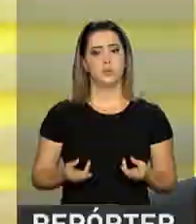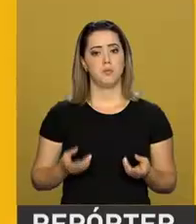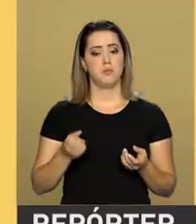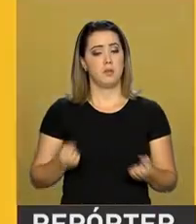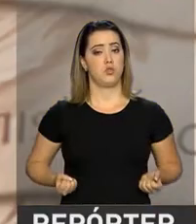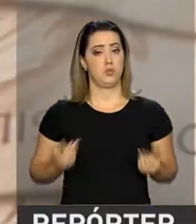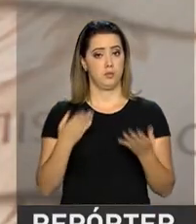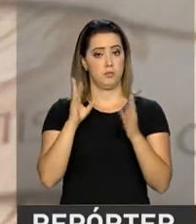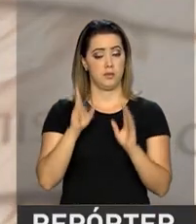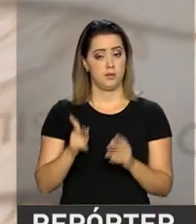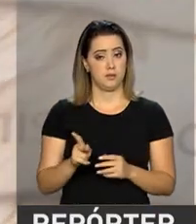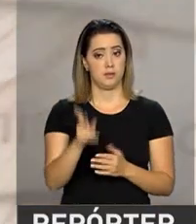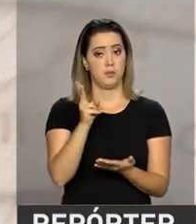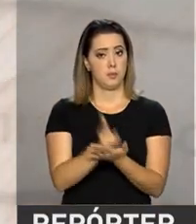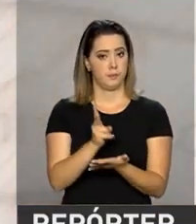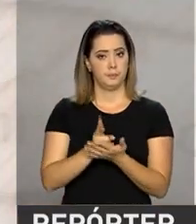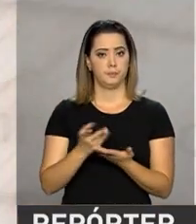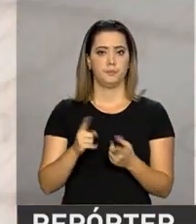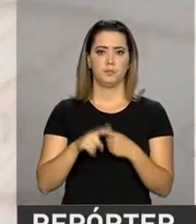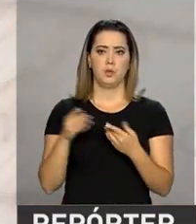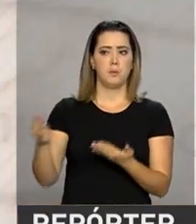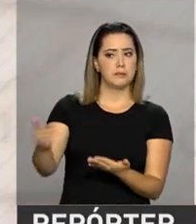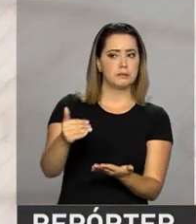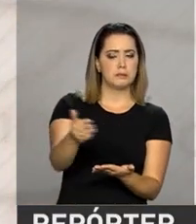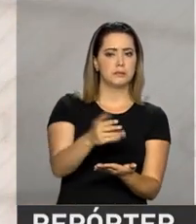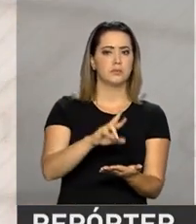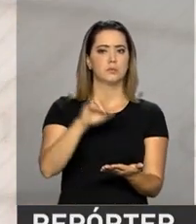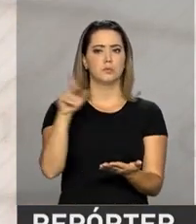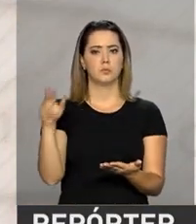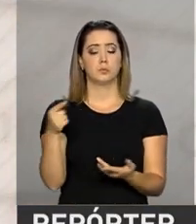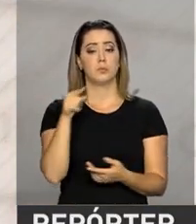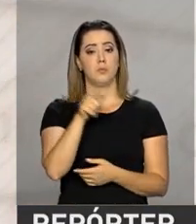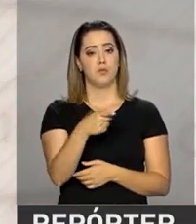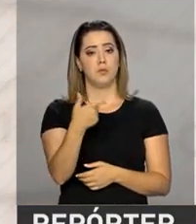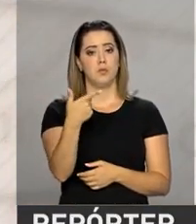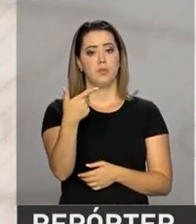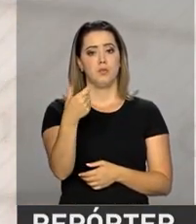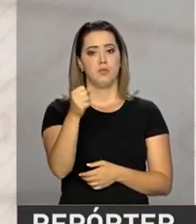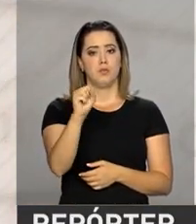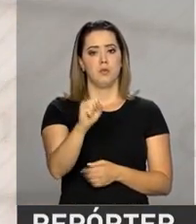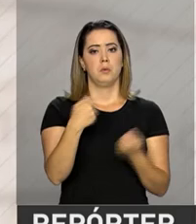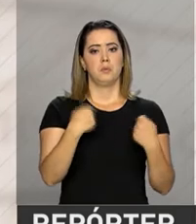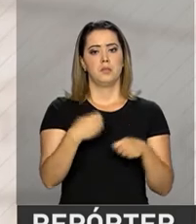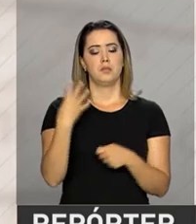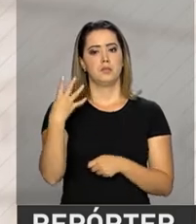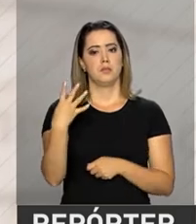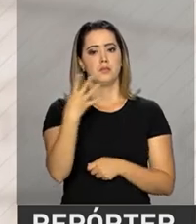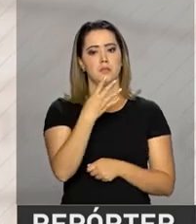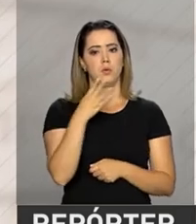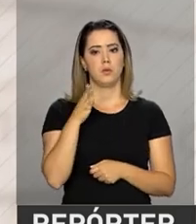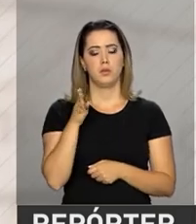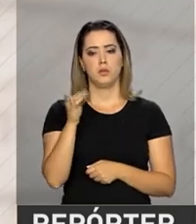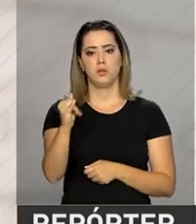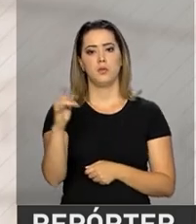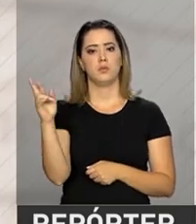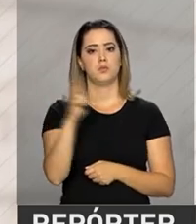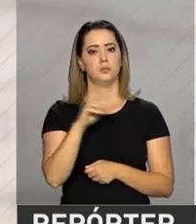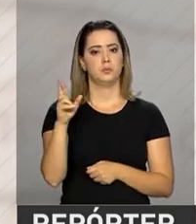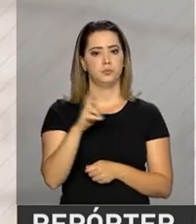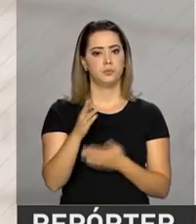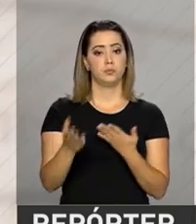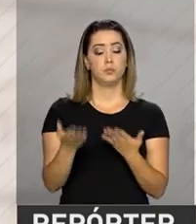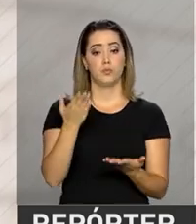para 2018 o governo terá de fazer um ajuste de cerca de 44 bilhões e meio de